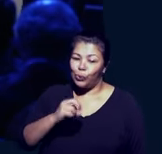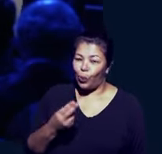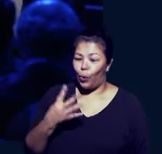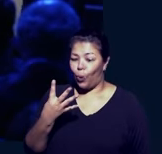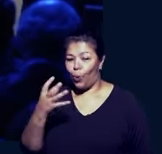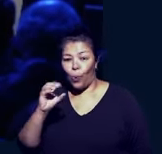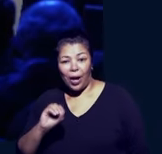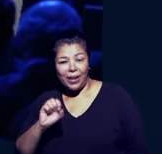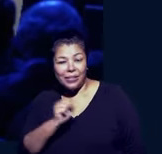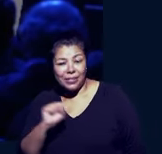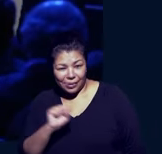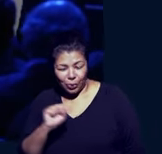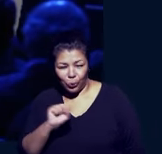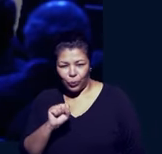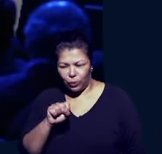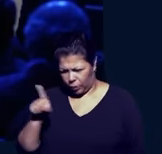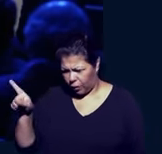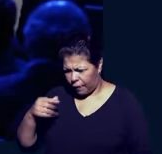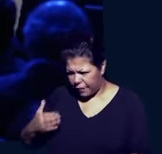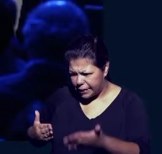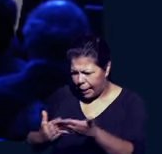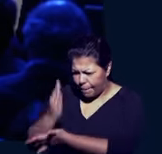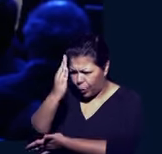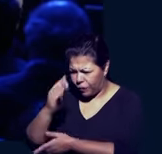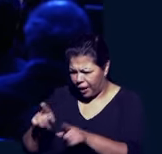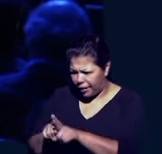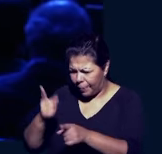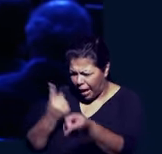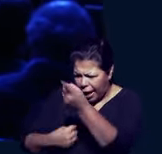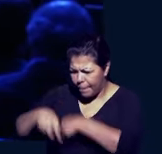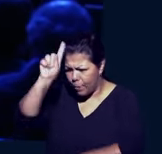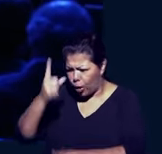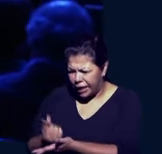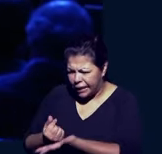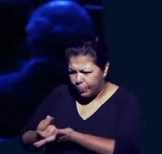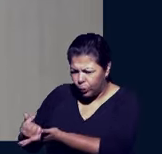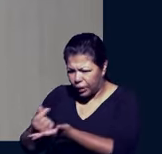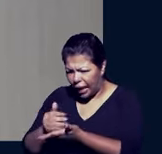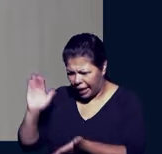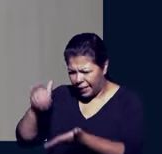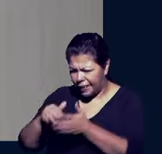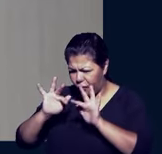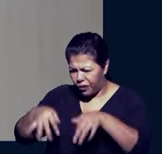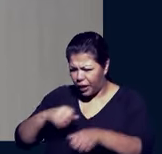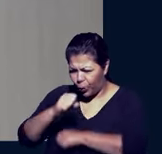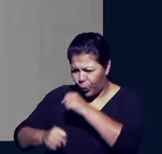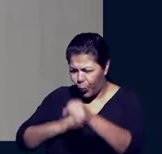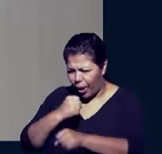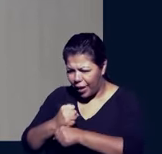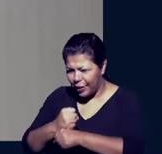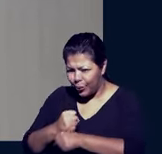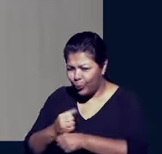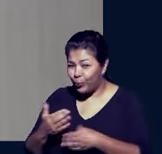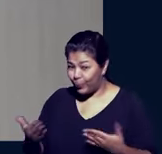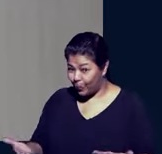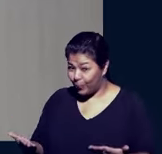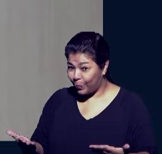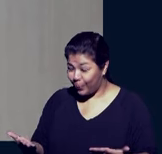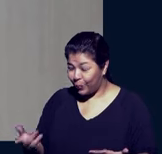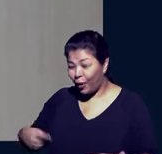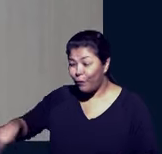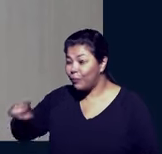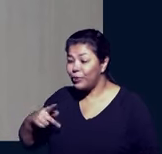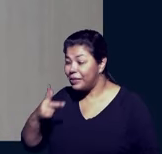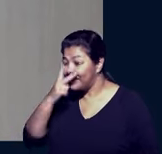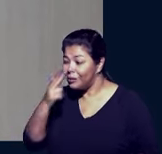aprovada a reforma tributária no senado agora e até o f final do ano na câmara de acordo com o melhor juízo dos